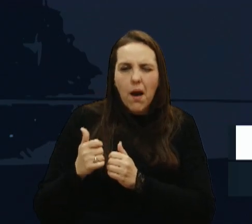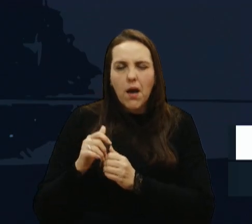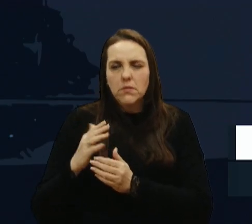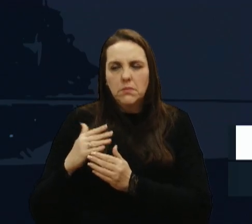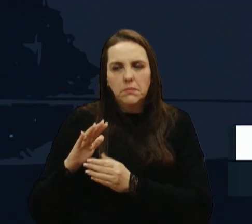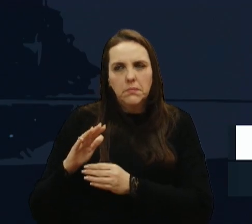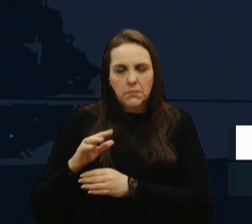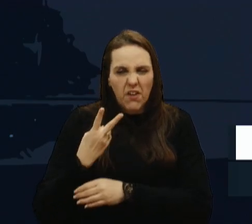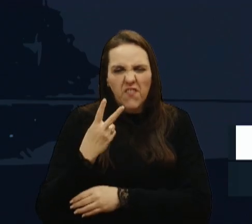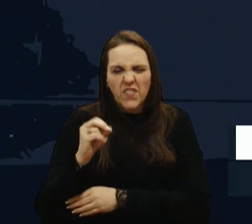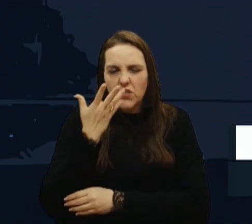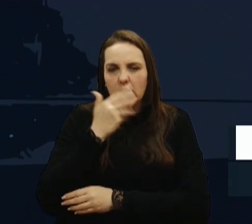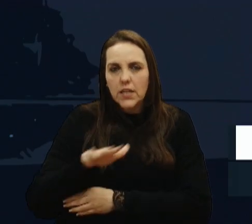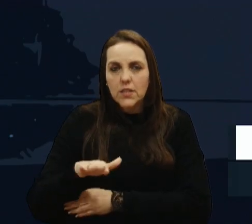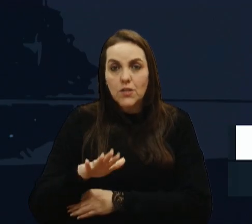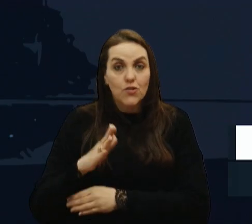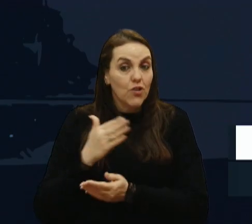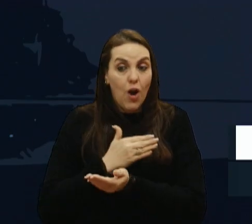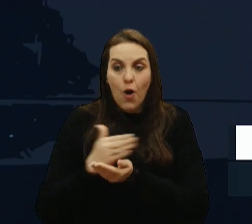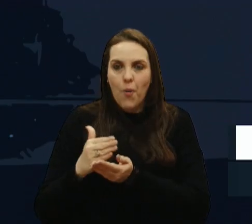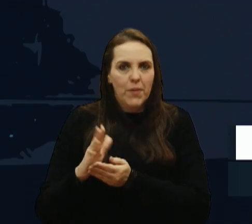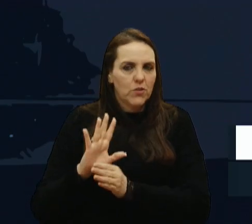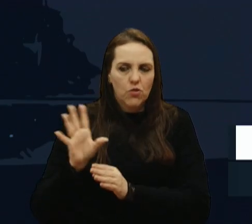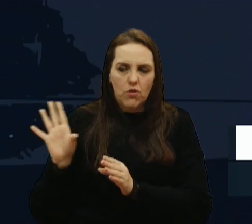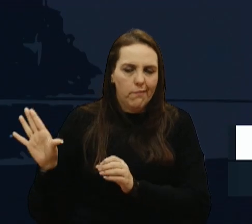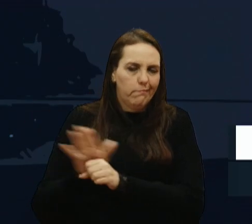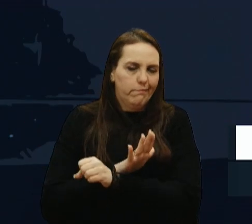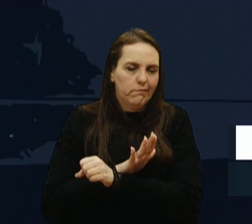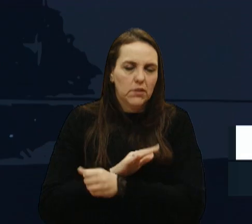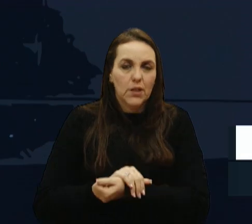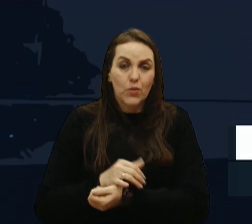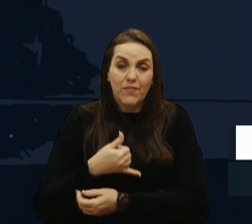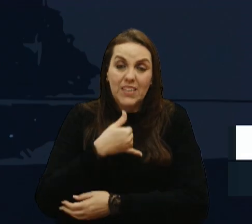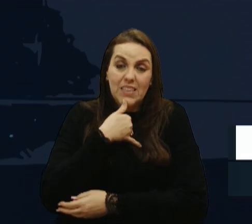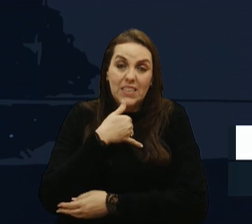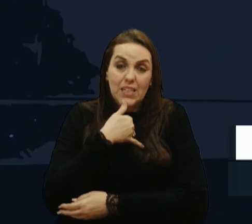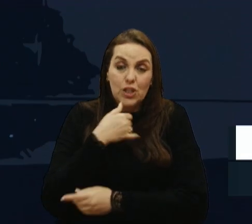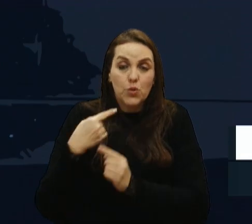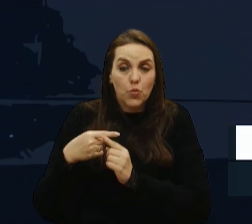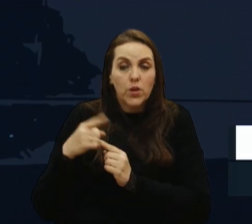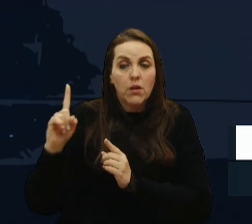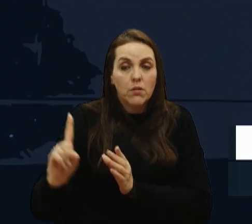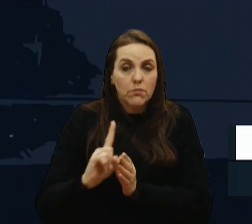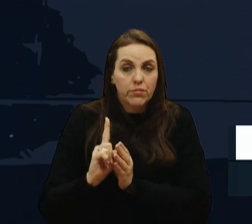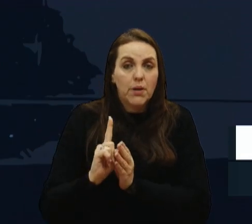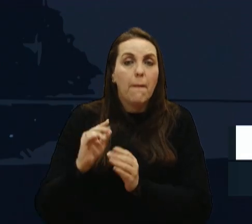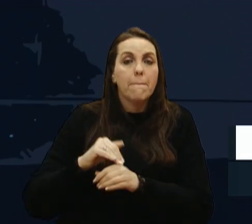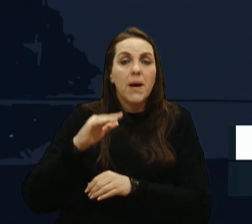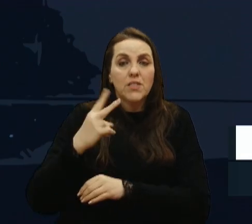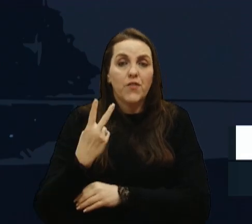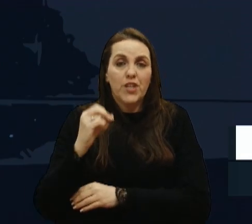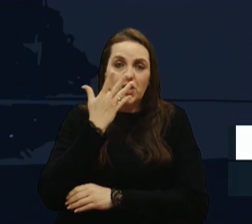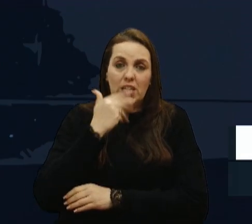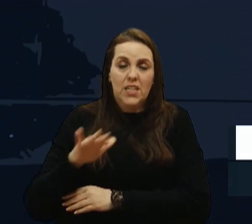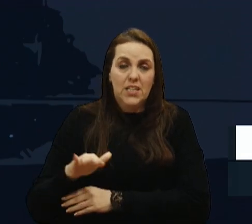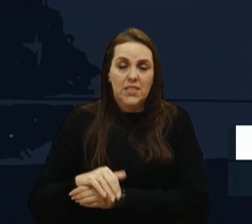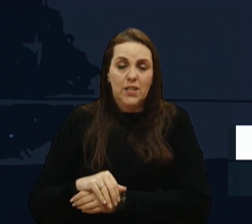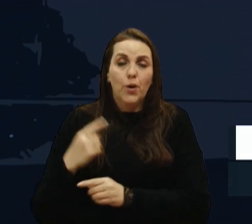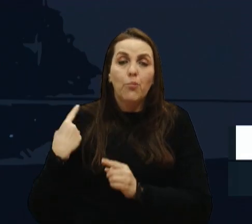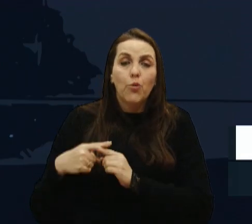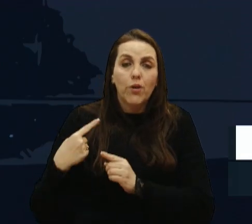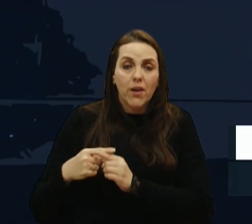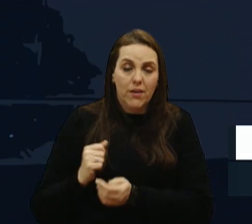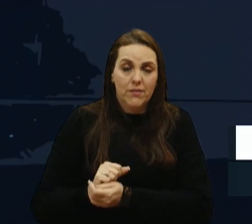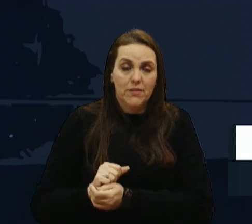crianças, ele já nasceu lotado, e eu estava muito triste por ter que abrigar mais 20 crianças, porque essas crianças e